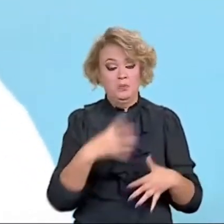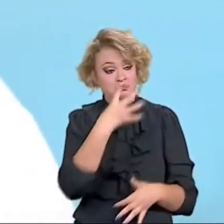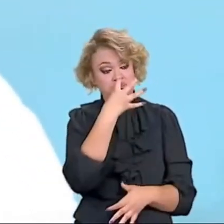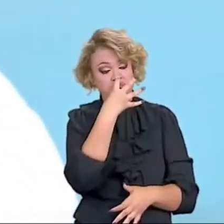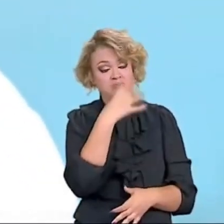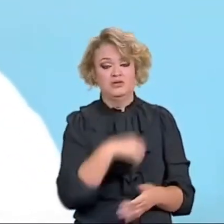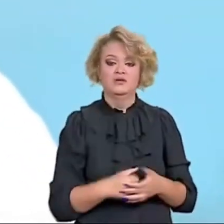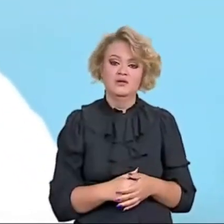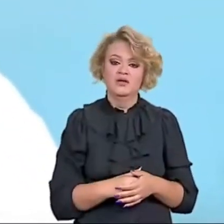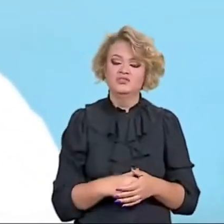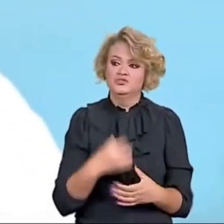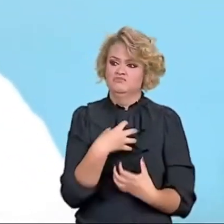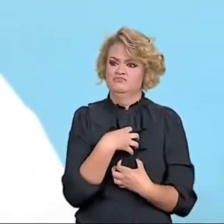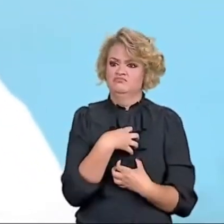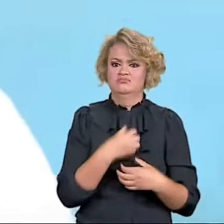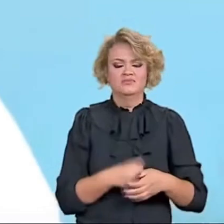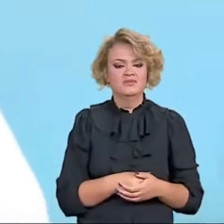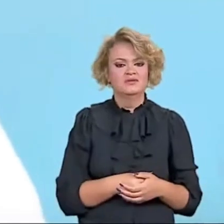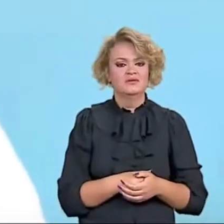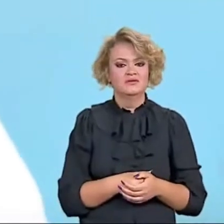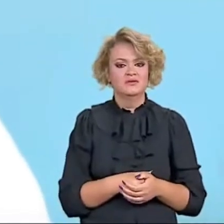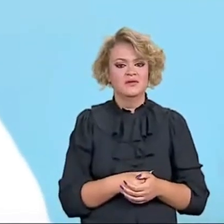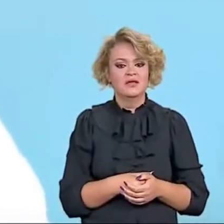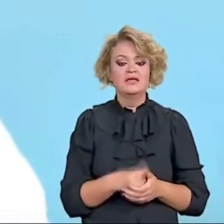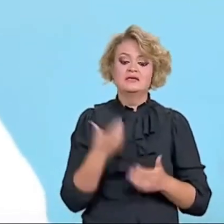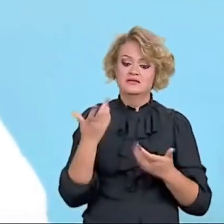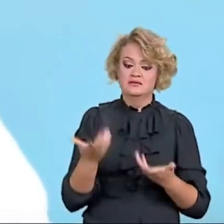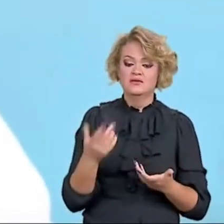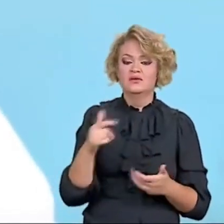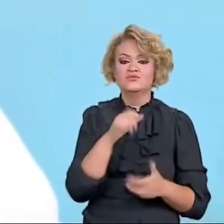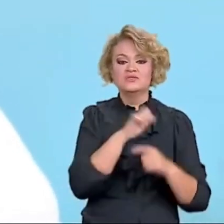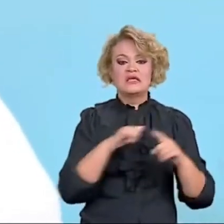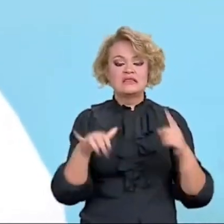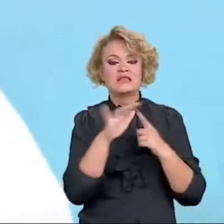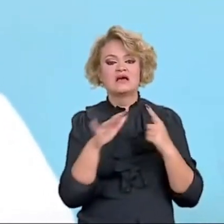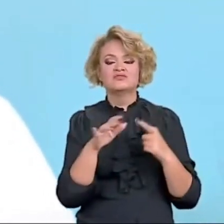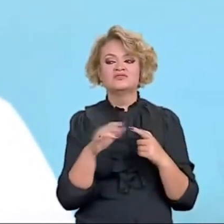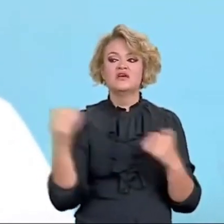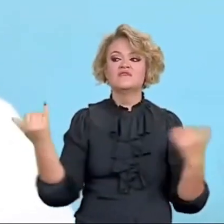pouca gente já tinha visto isso. Então, o que a sociedade está nos dizendo?